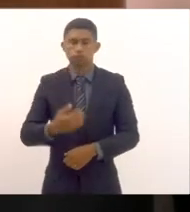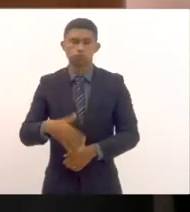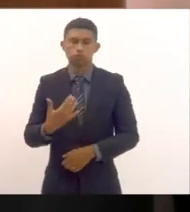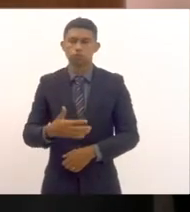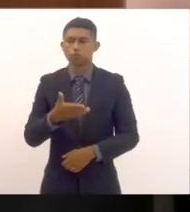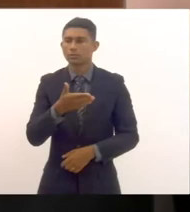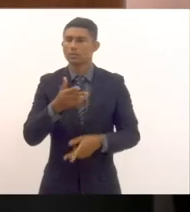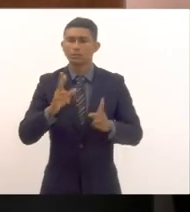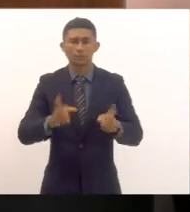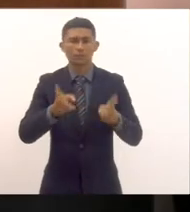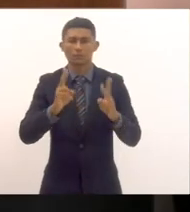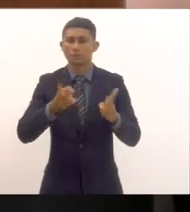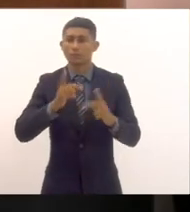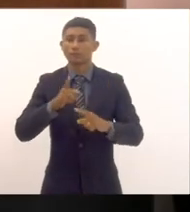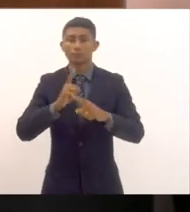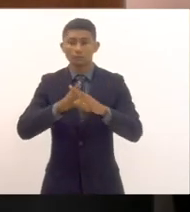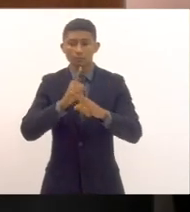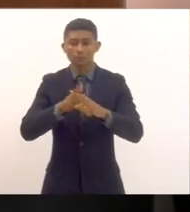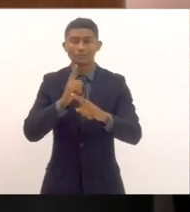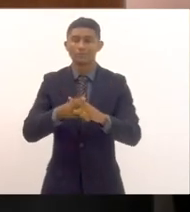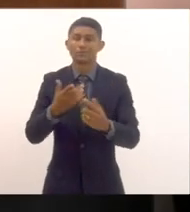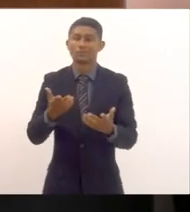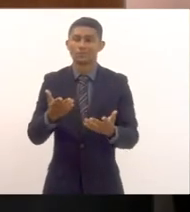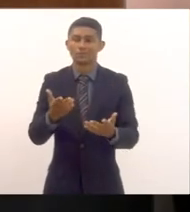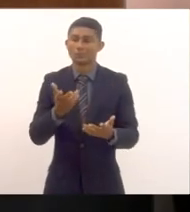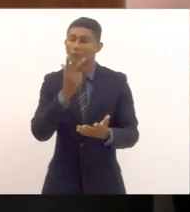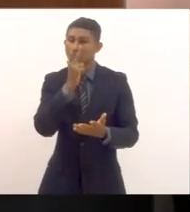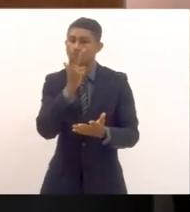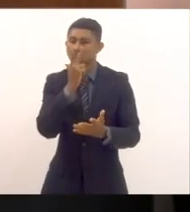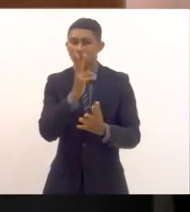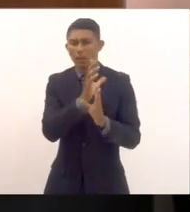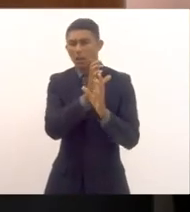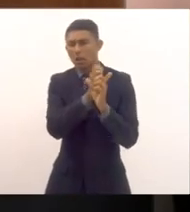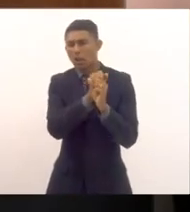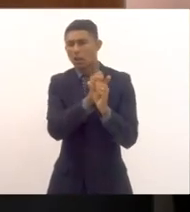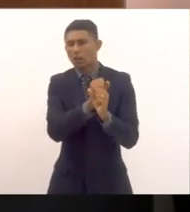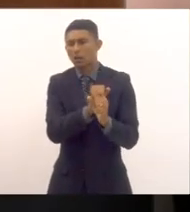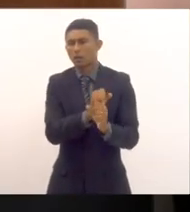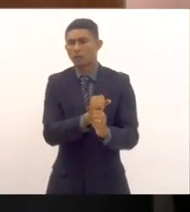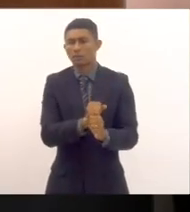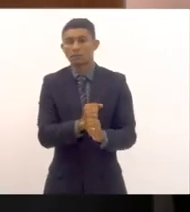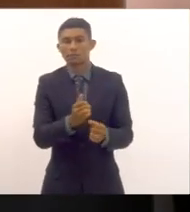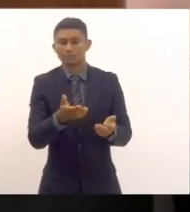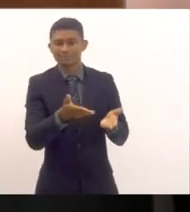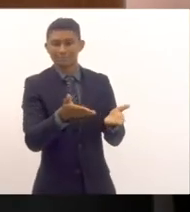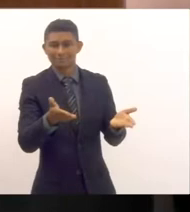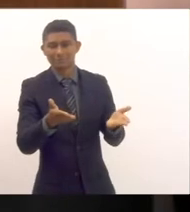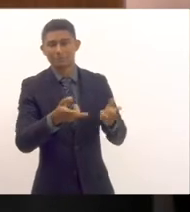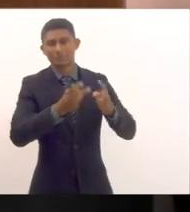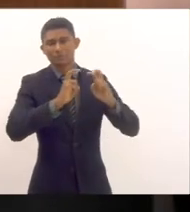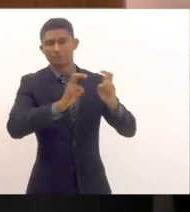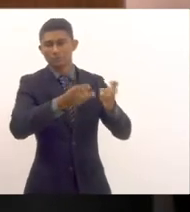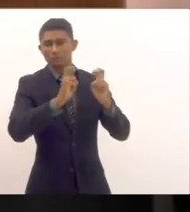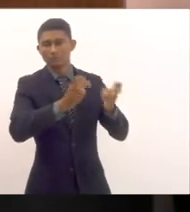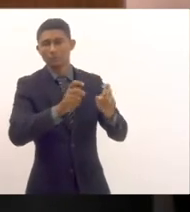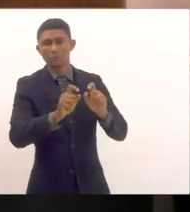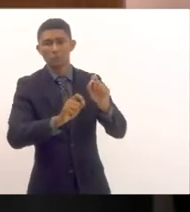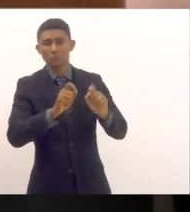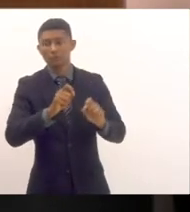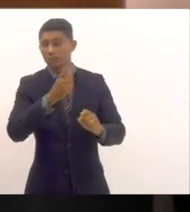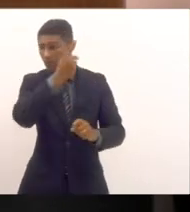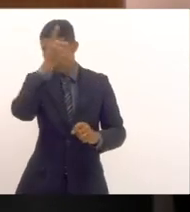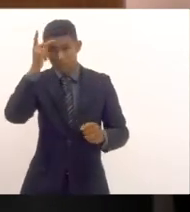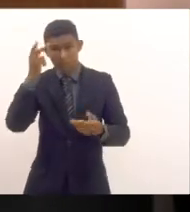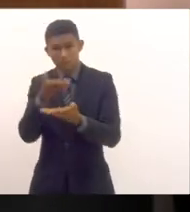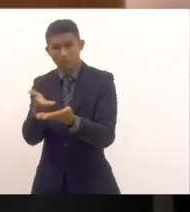transporte público que na verdade não existe a forma como se calcula é a operação da SuperVia é pelo índice de